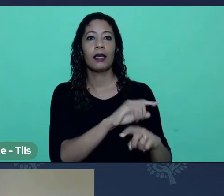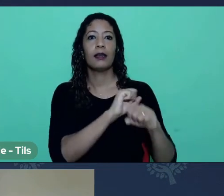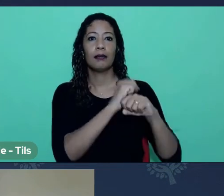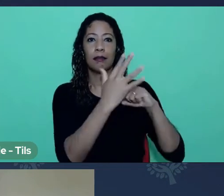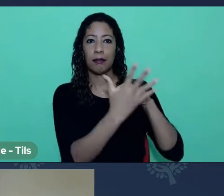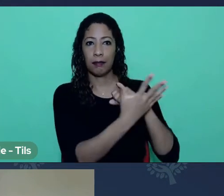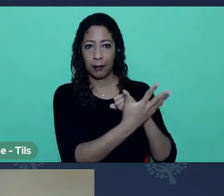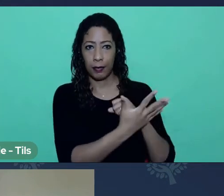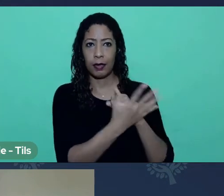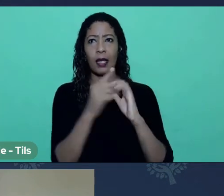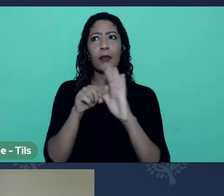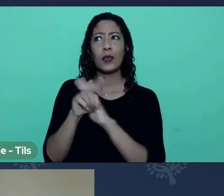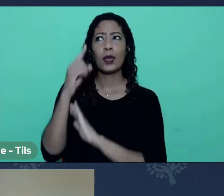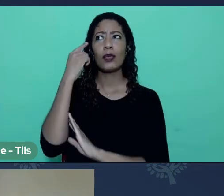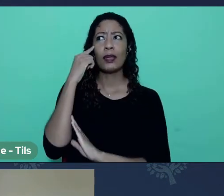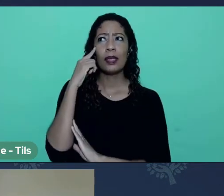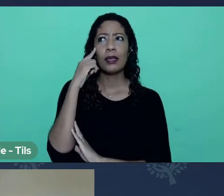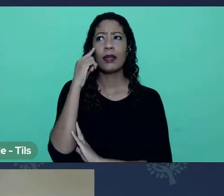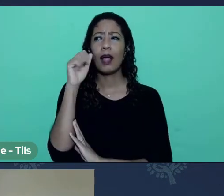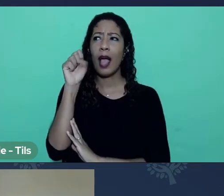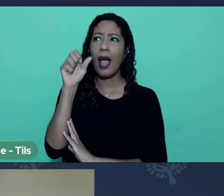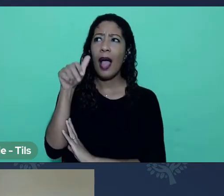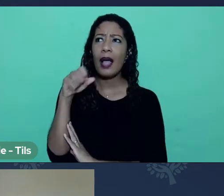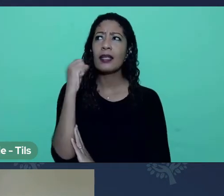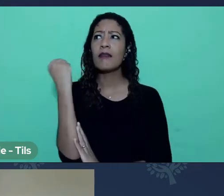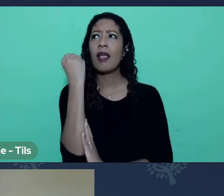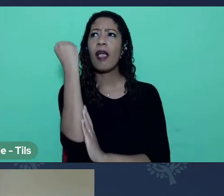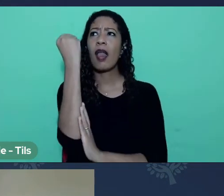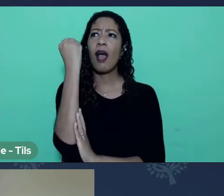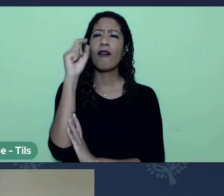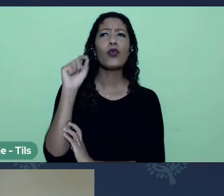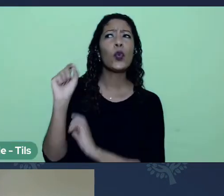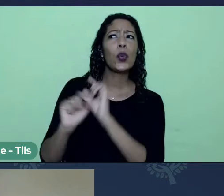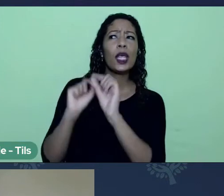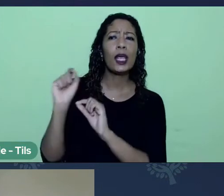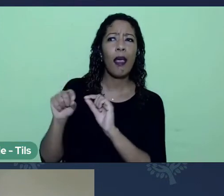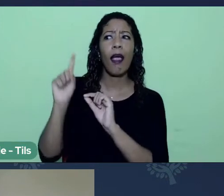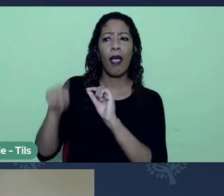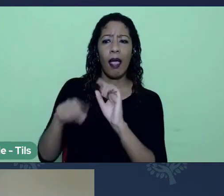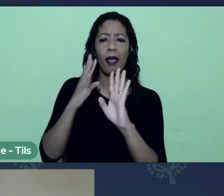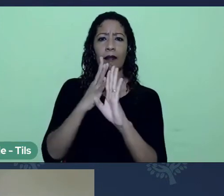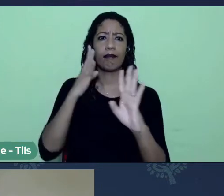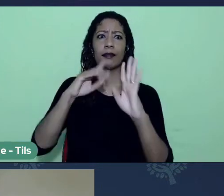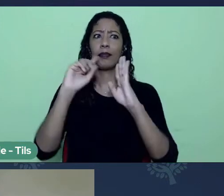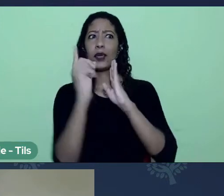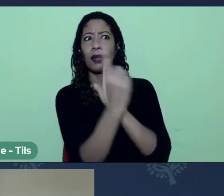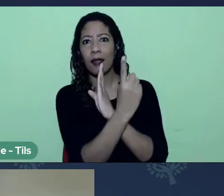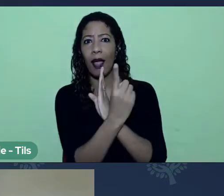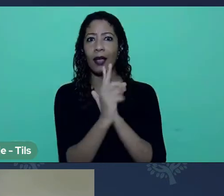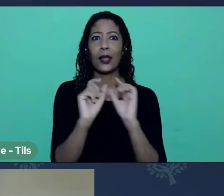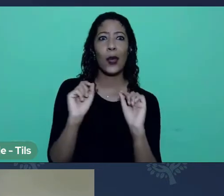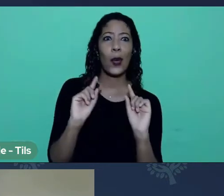grave é prioridade. E estou aqui morrendo de vontade de estar nesse friozinho aí.